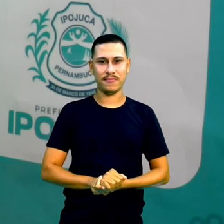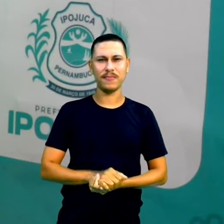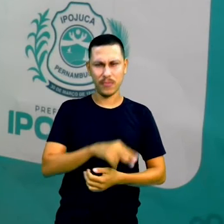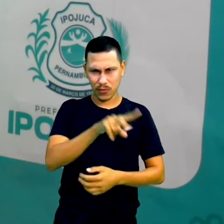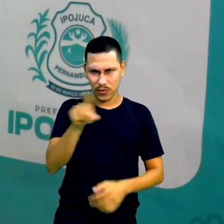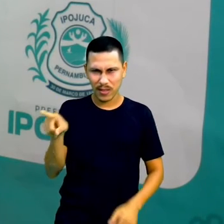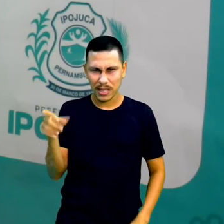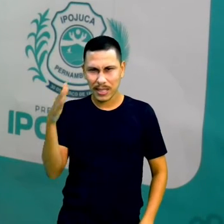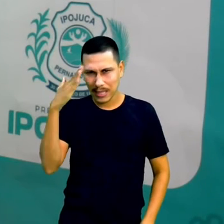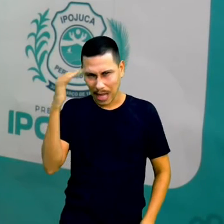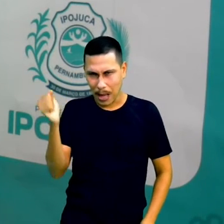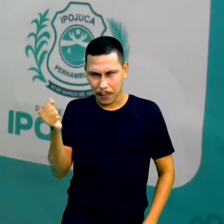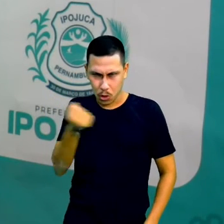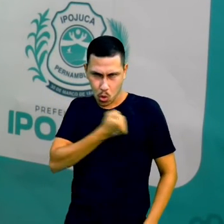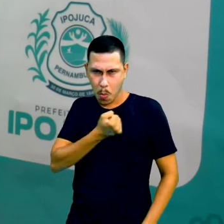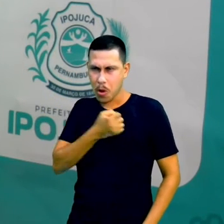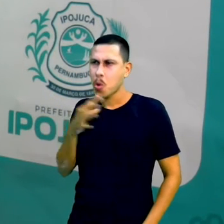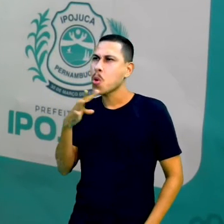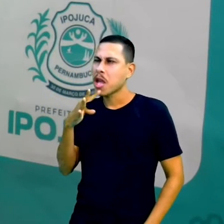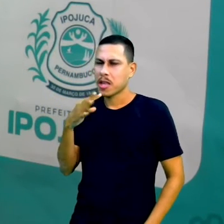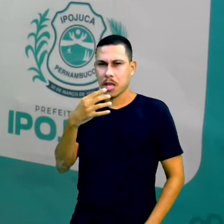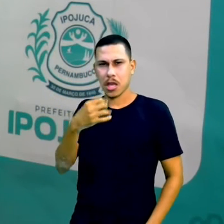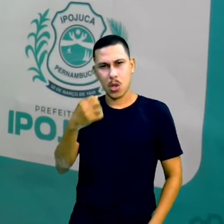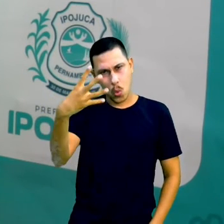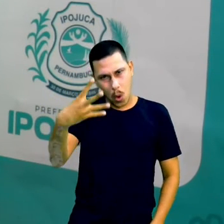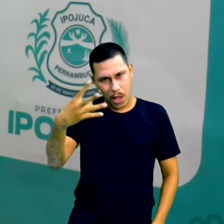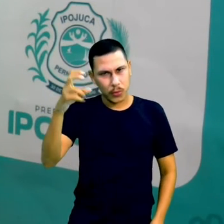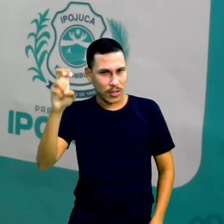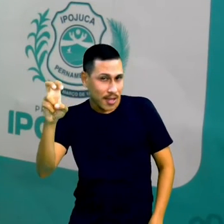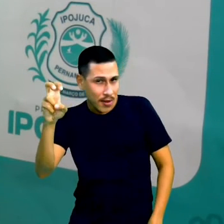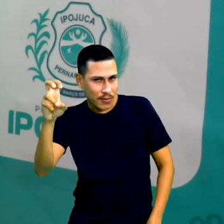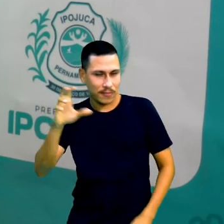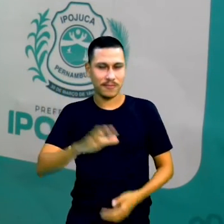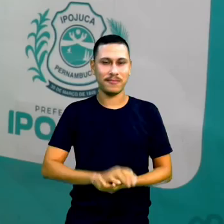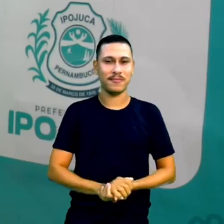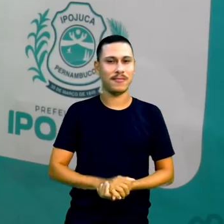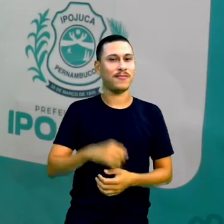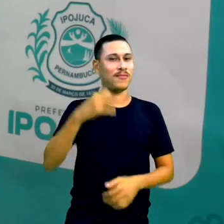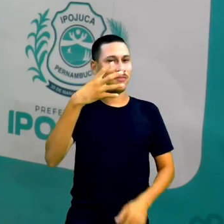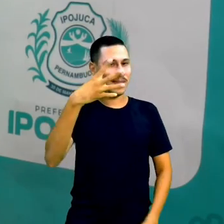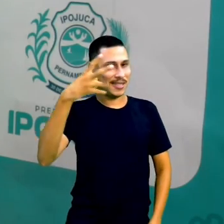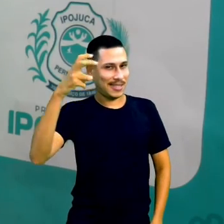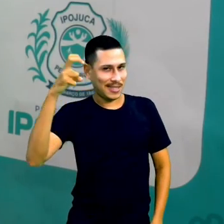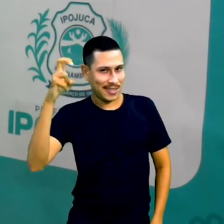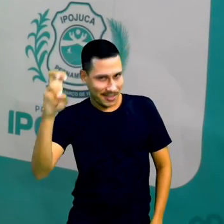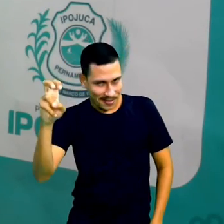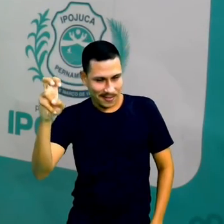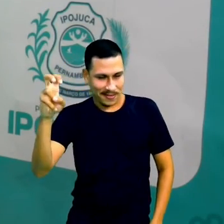Você sabe que número é esse? 4 e 5? 4 e 5 é